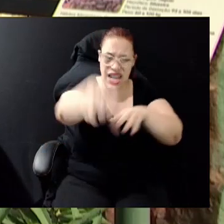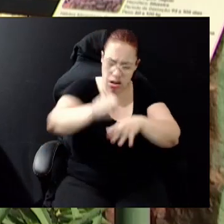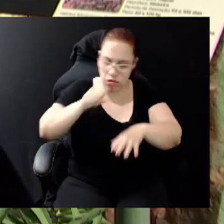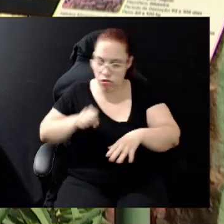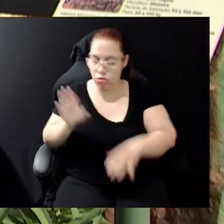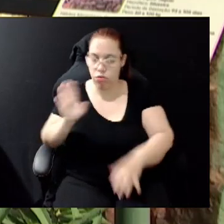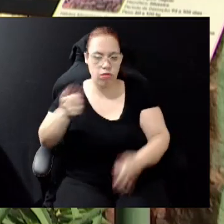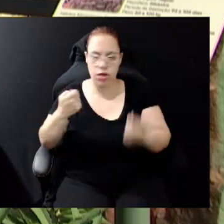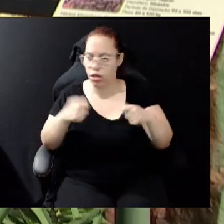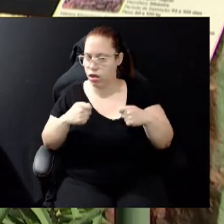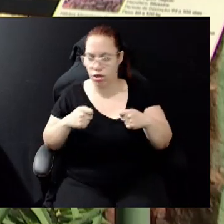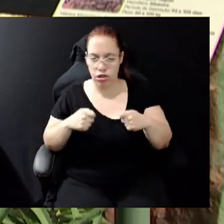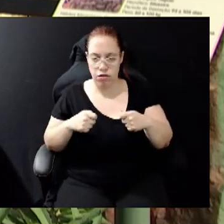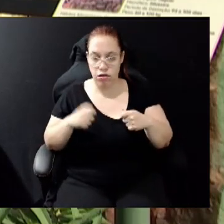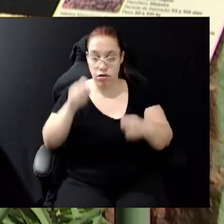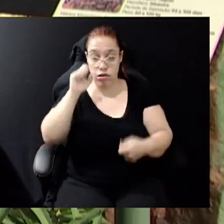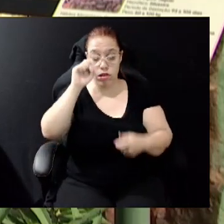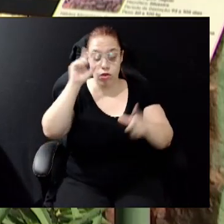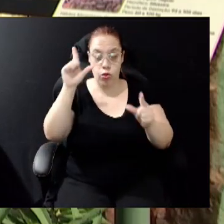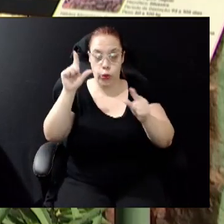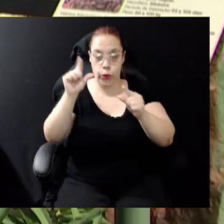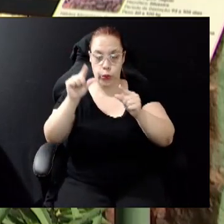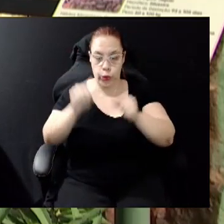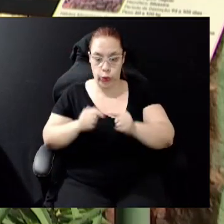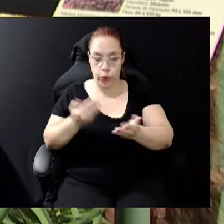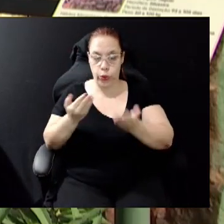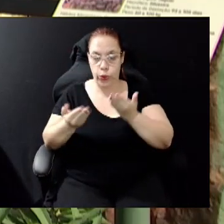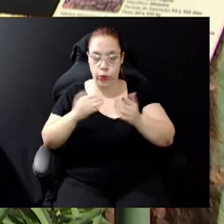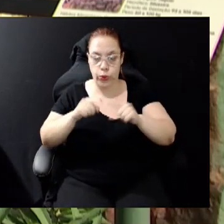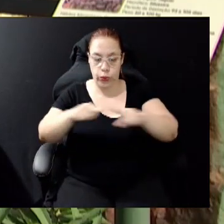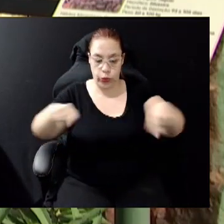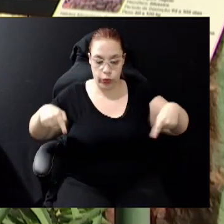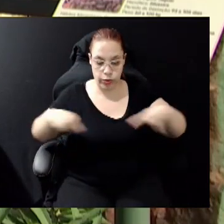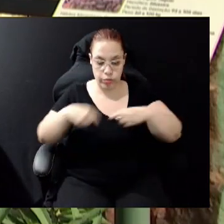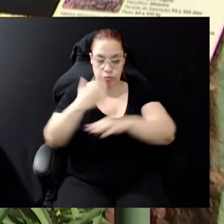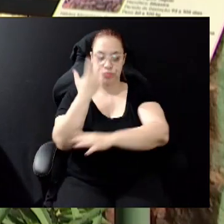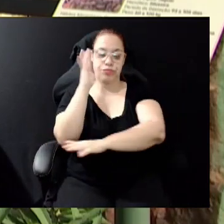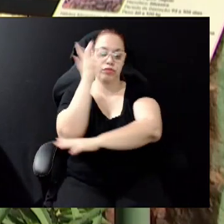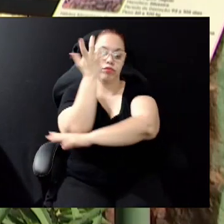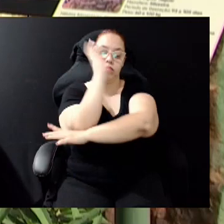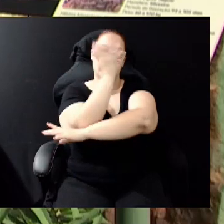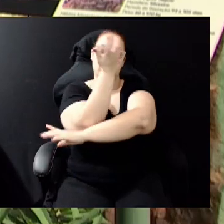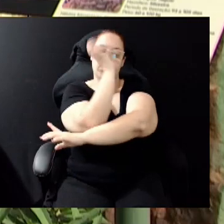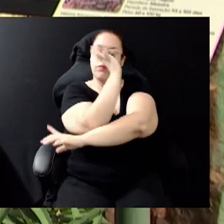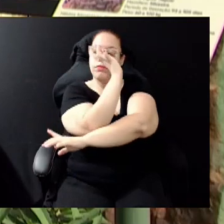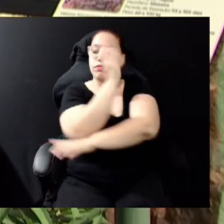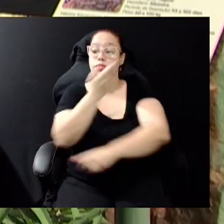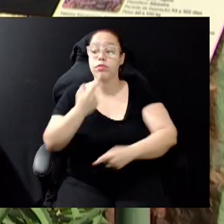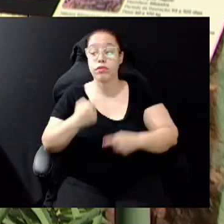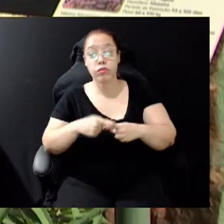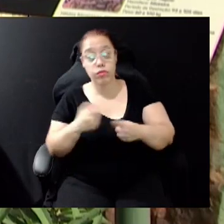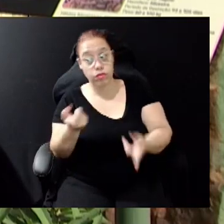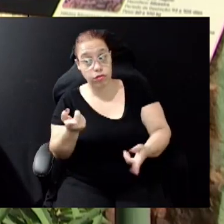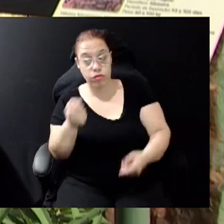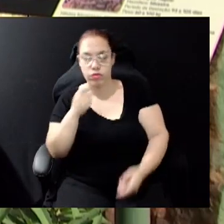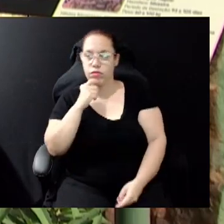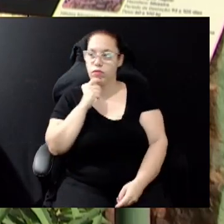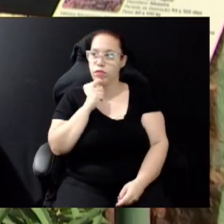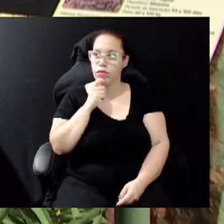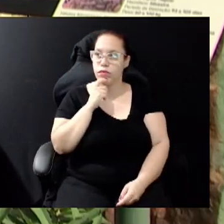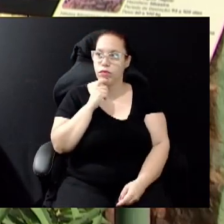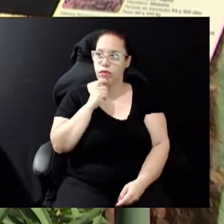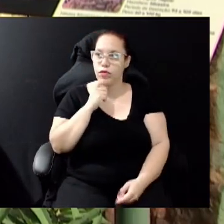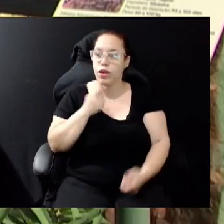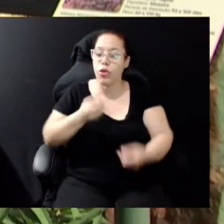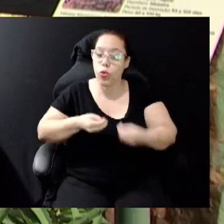diminui bastante essa quantidade, né, comparada ao ambiente natural, porque se a gente fornecer essa quantidade